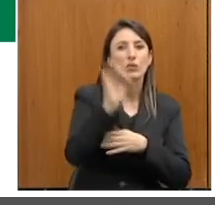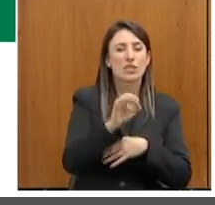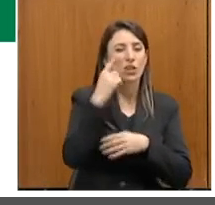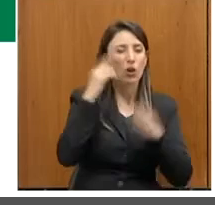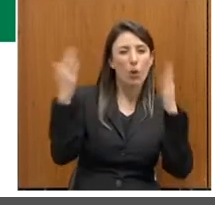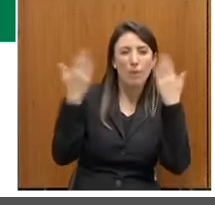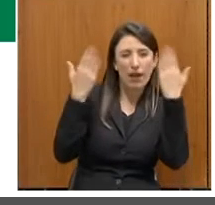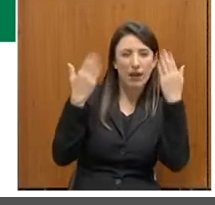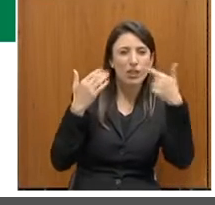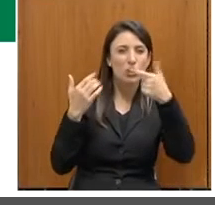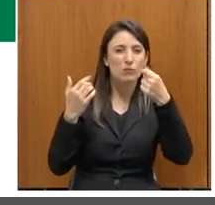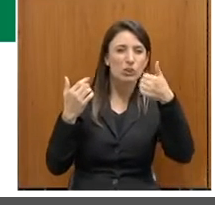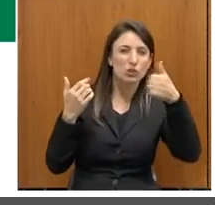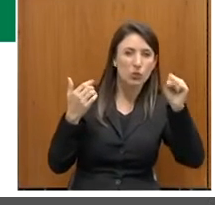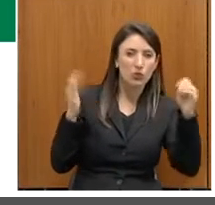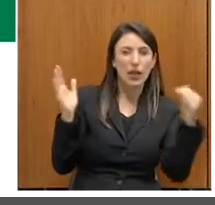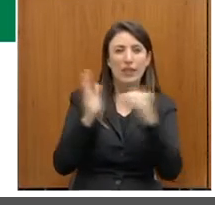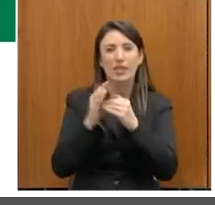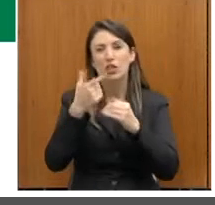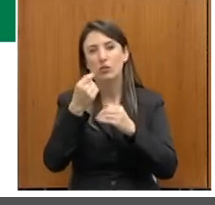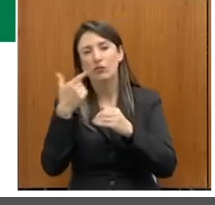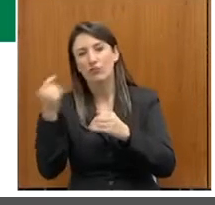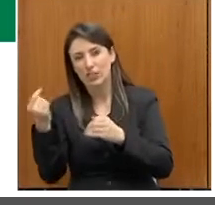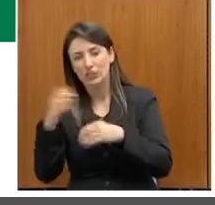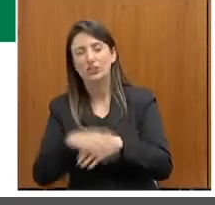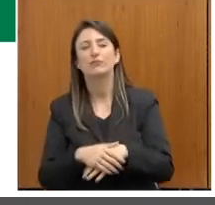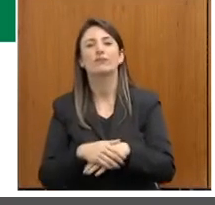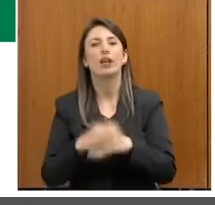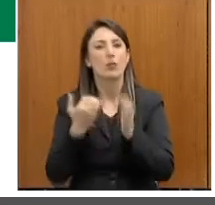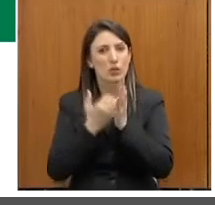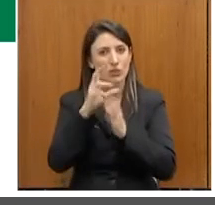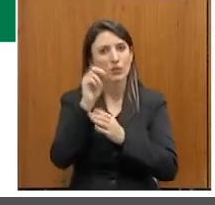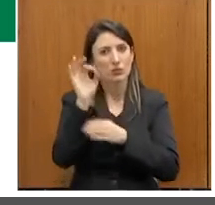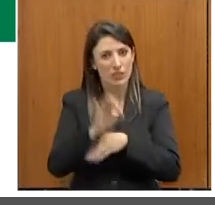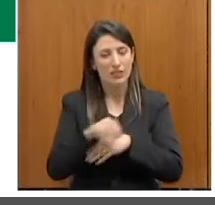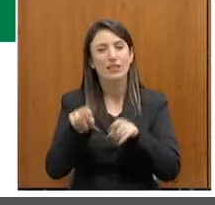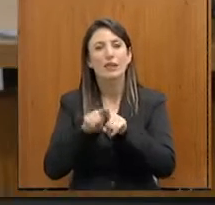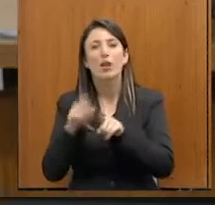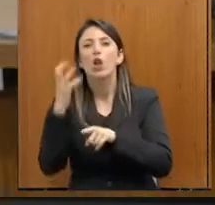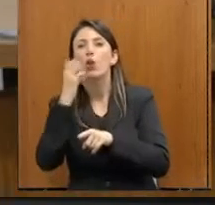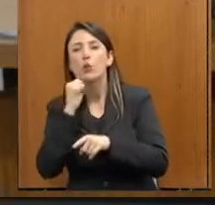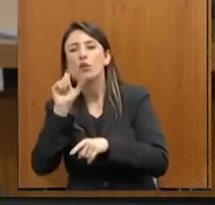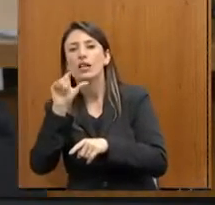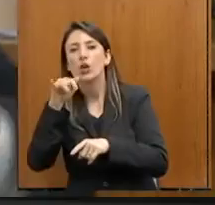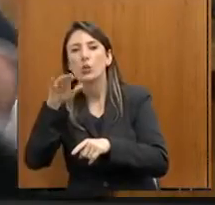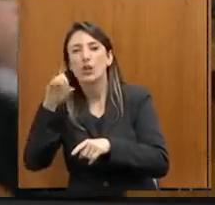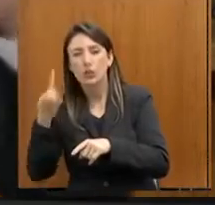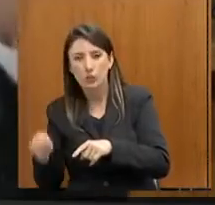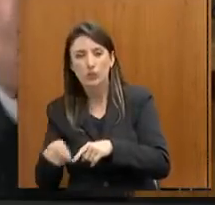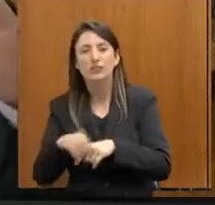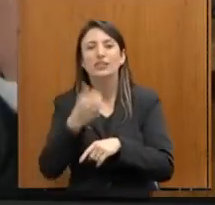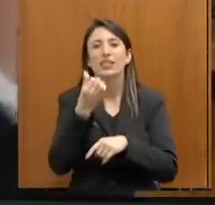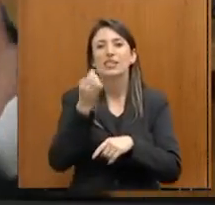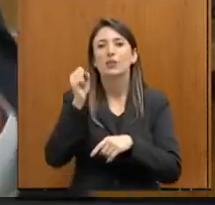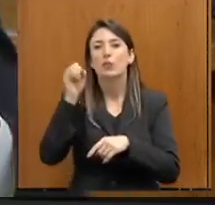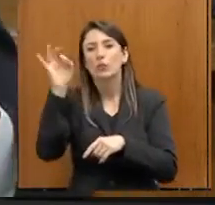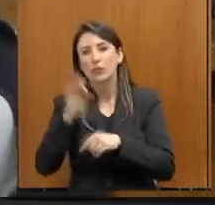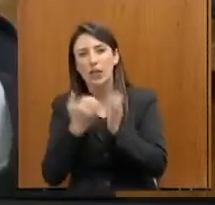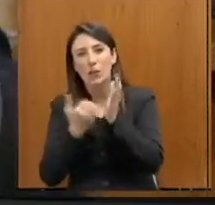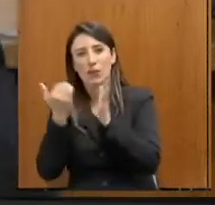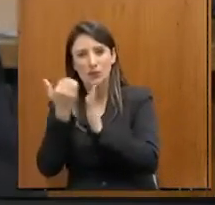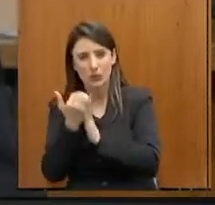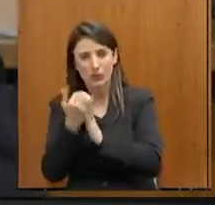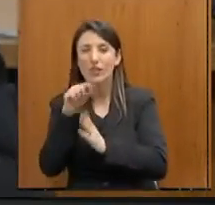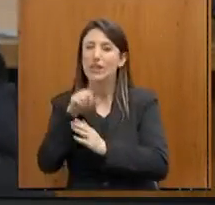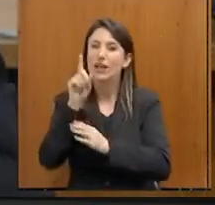Ea companhia teve um crescimento de 68 por cento no seu lucro líquido então aqui esses são os